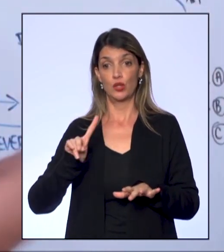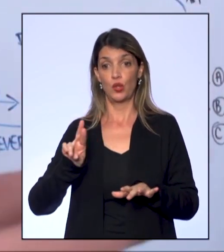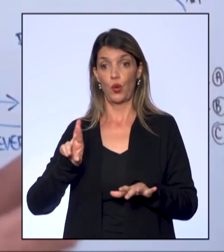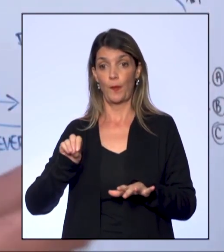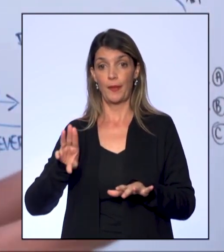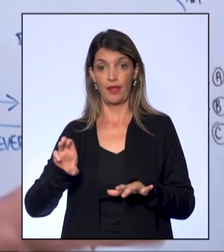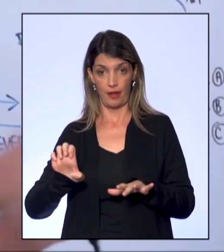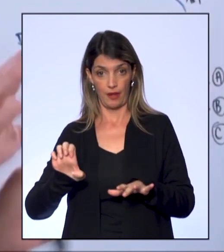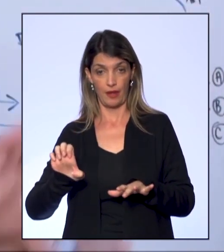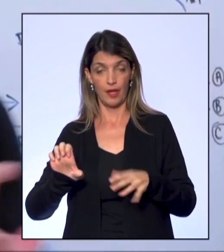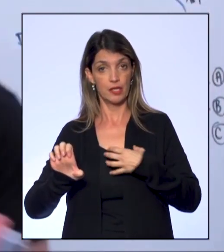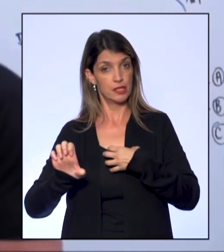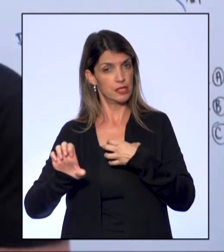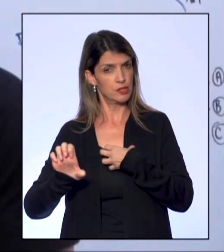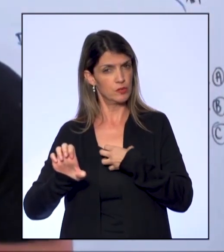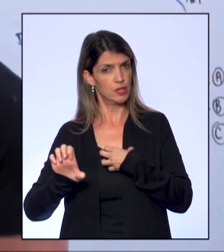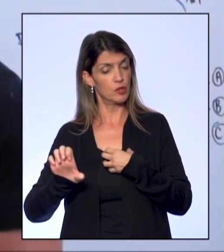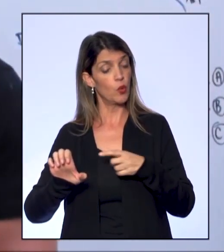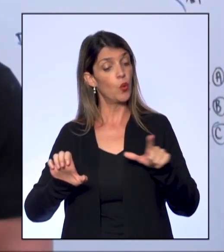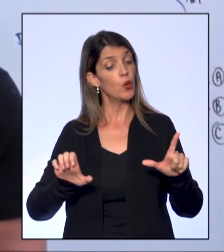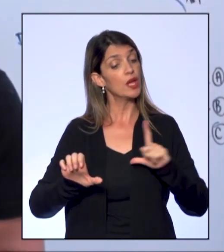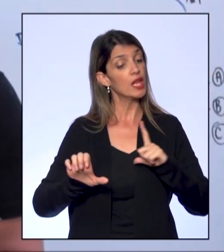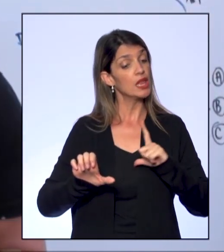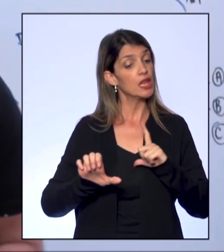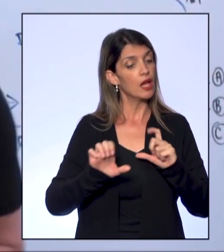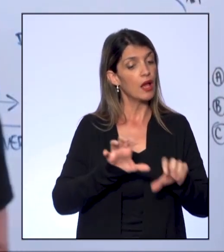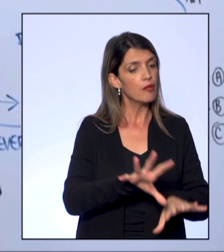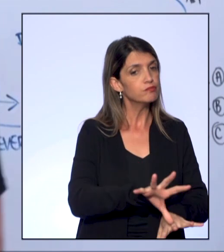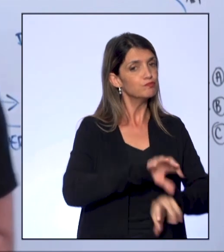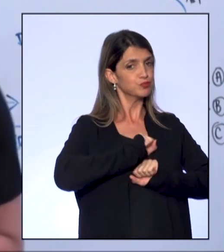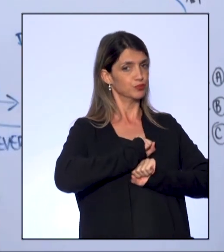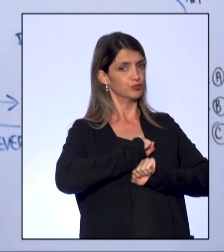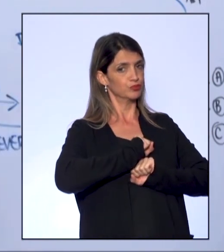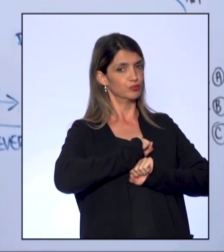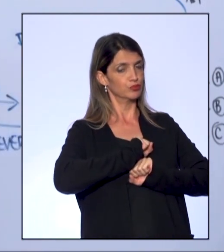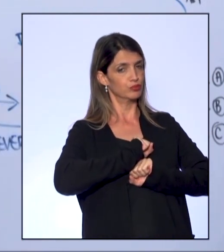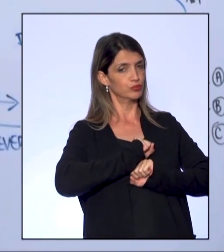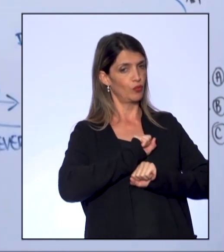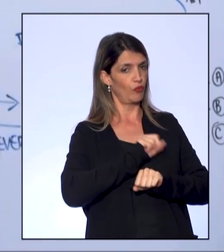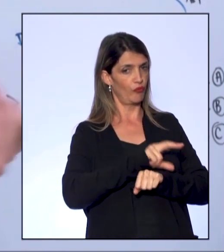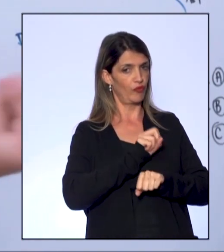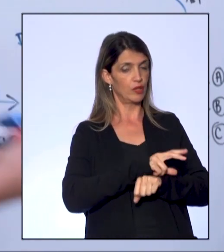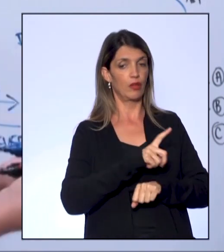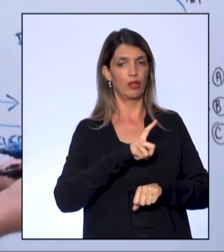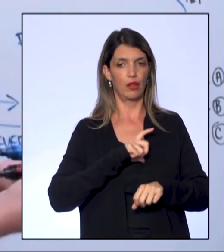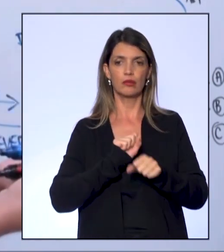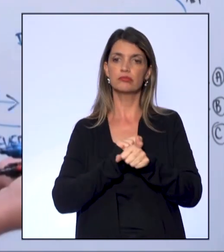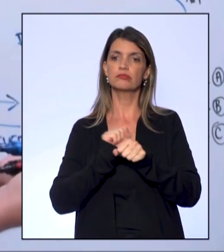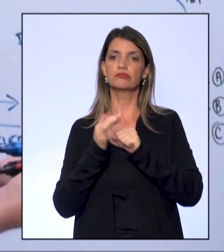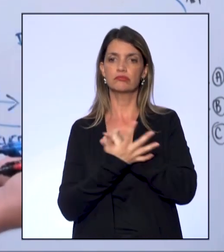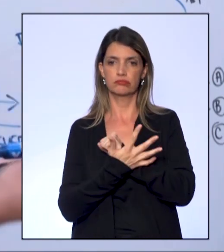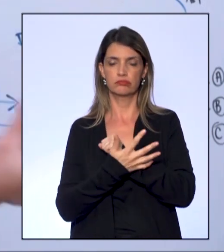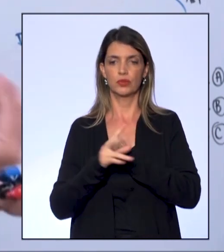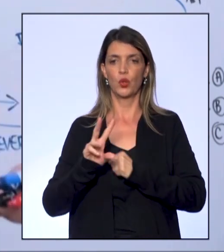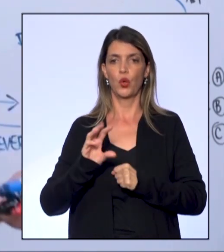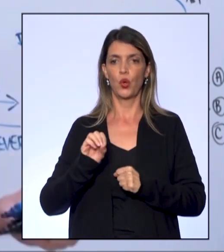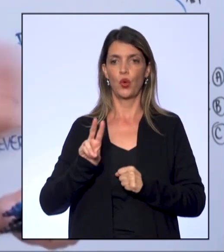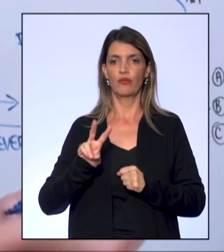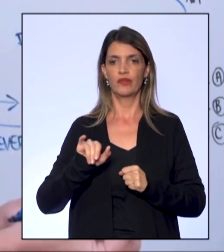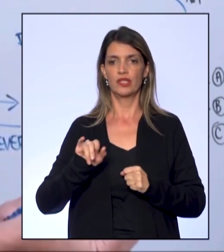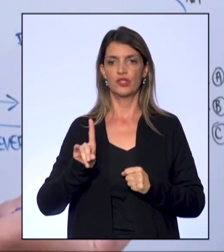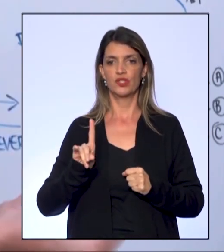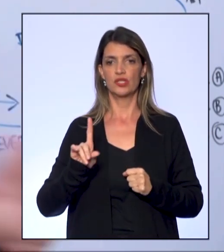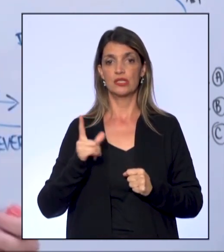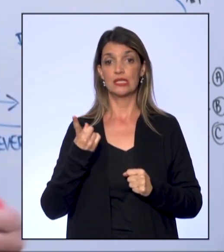síndrome, sinais e sintomas, e existe o causador, que é o vírus. Galera, existe a Covid-19. A Covid-19, ela